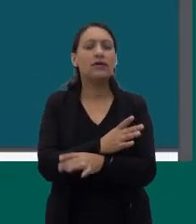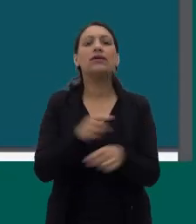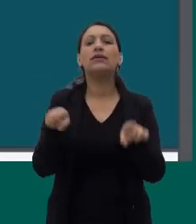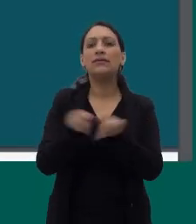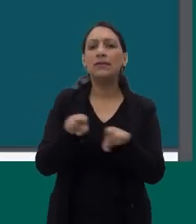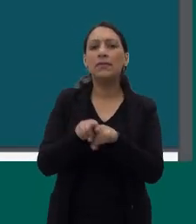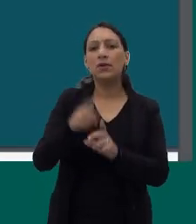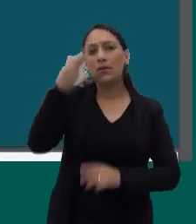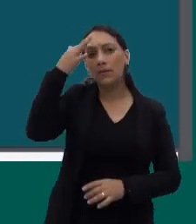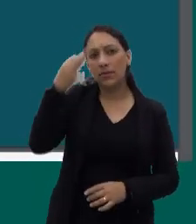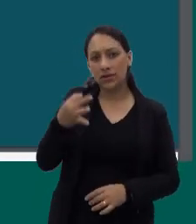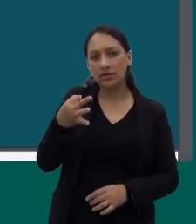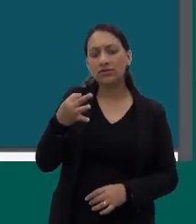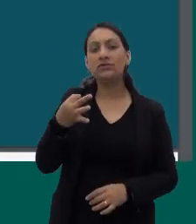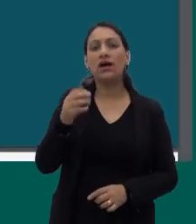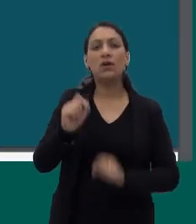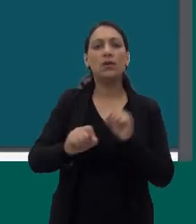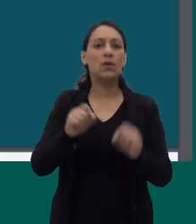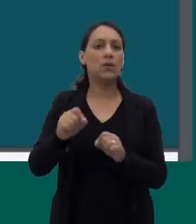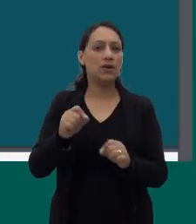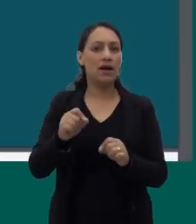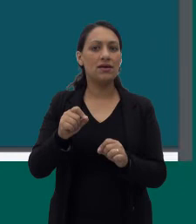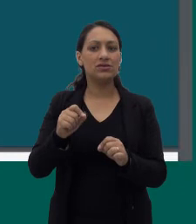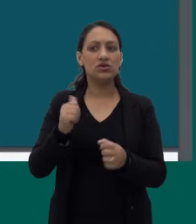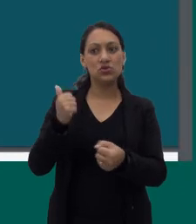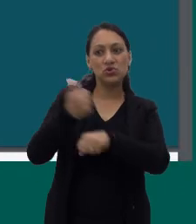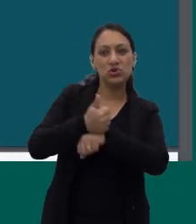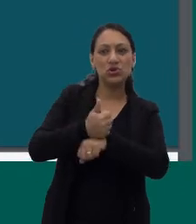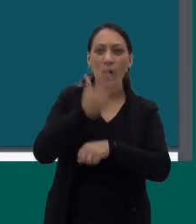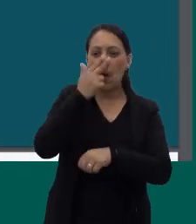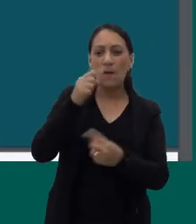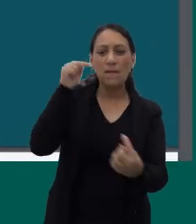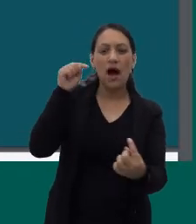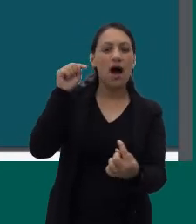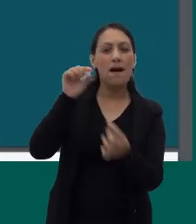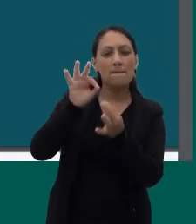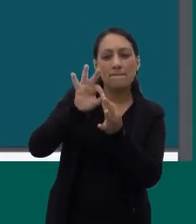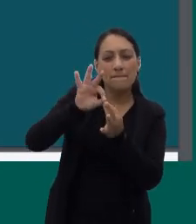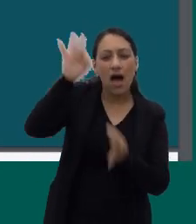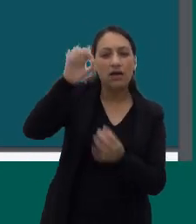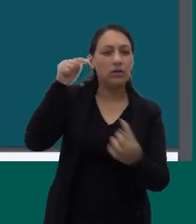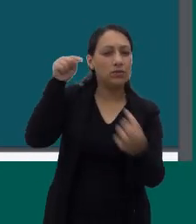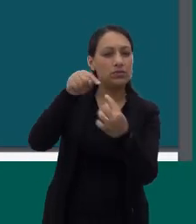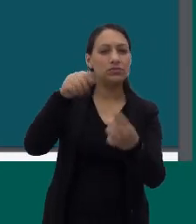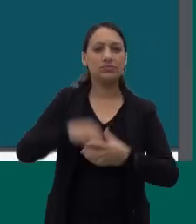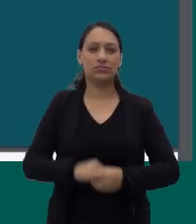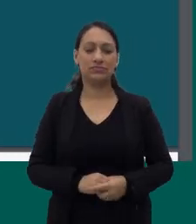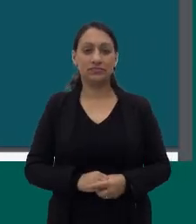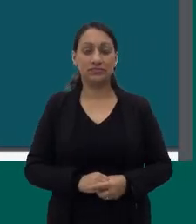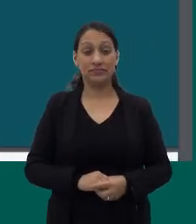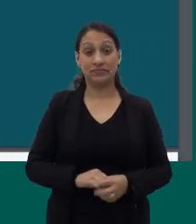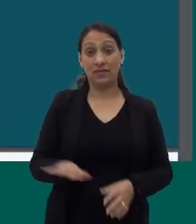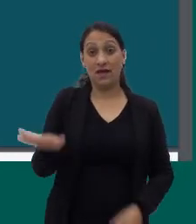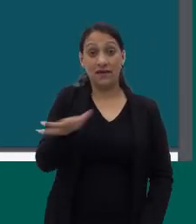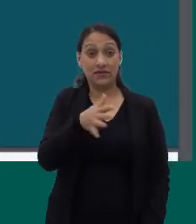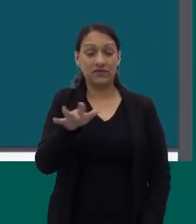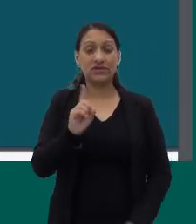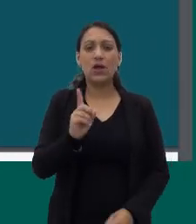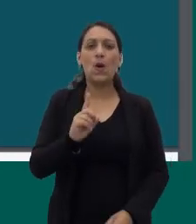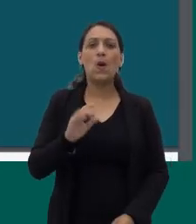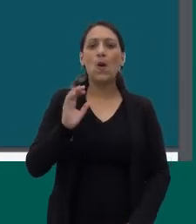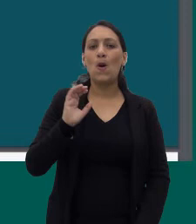de compreender está sendo substituído por uma métrica. Talvez esse tempo de compreender ele não esteja ocorrendo e